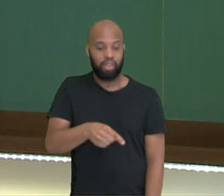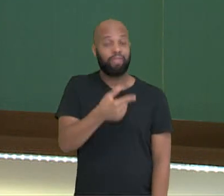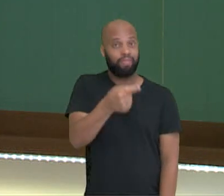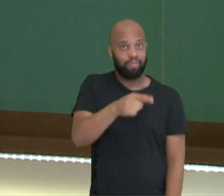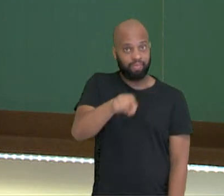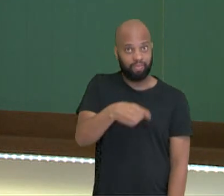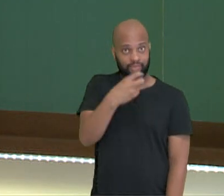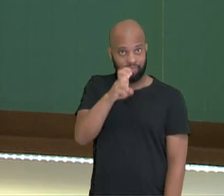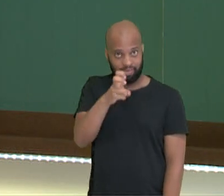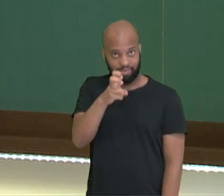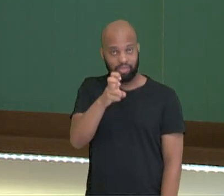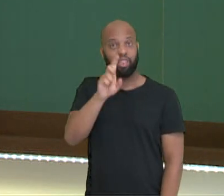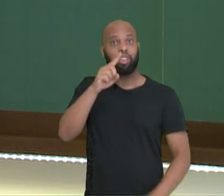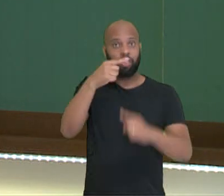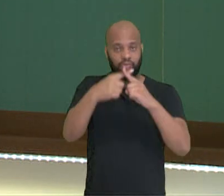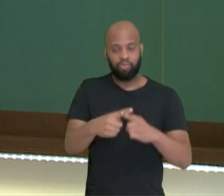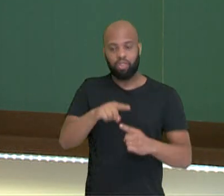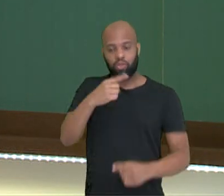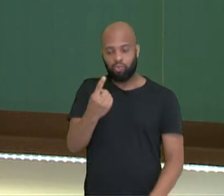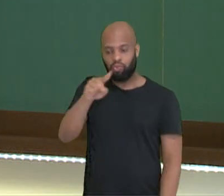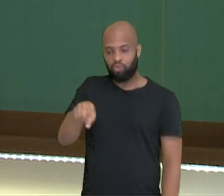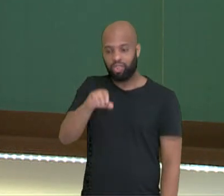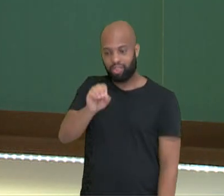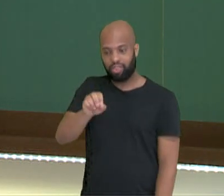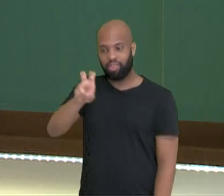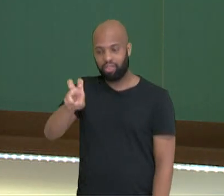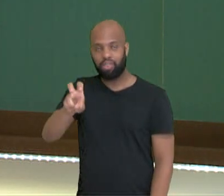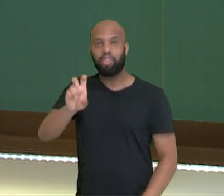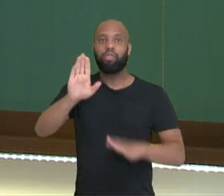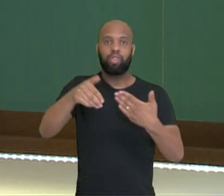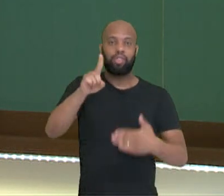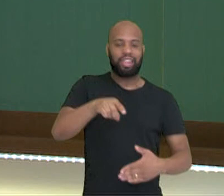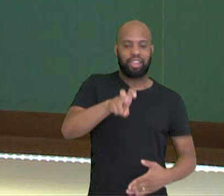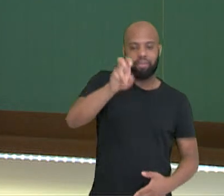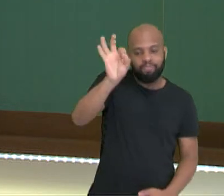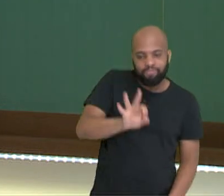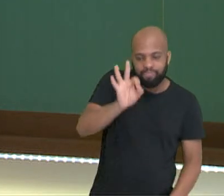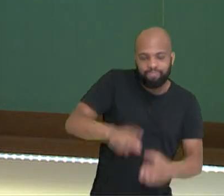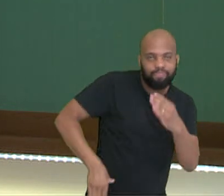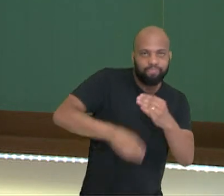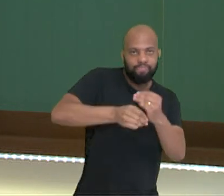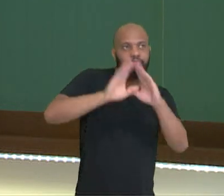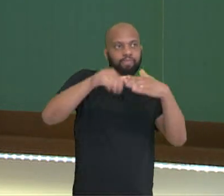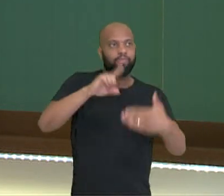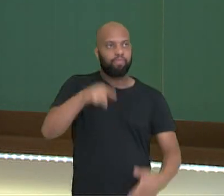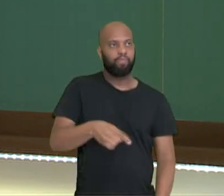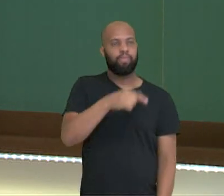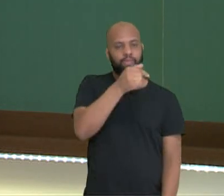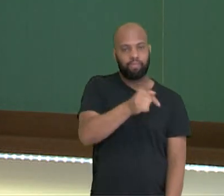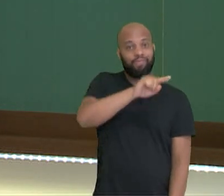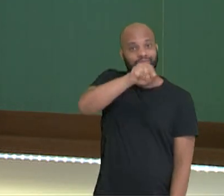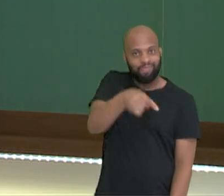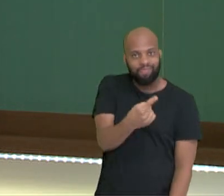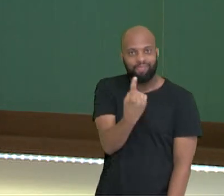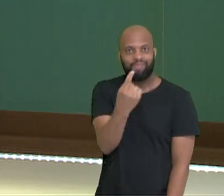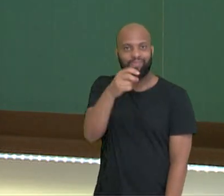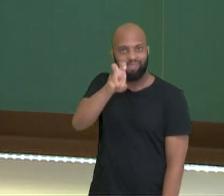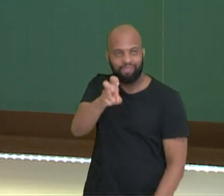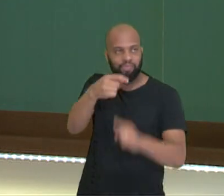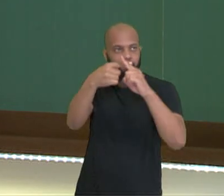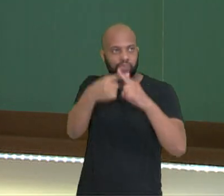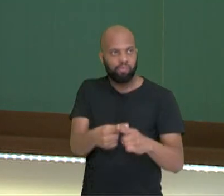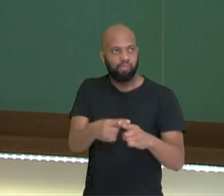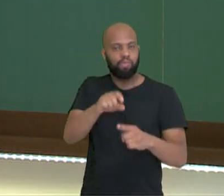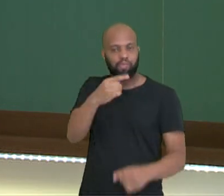7,15 vezes 1,05, ou seja, 5% a mais, né? 100% mais 5%, vai me